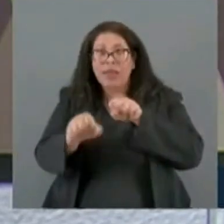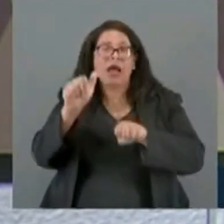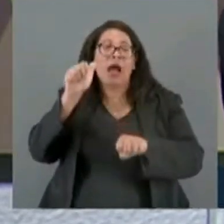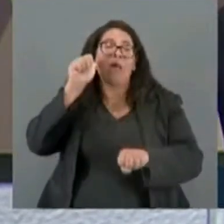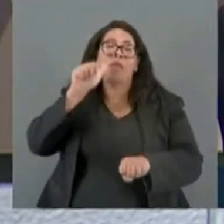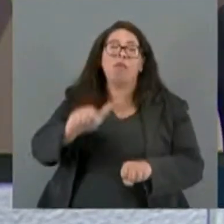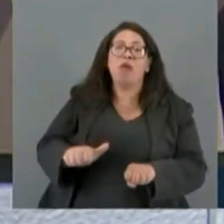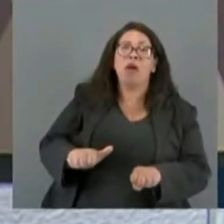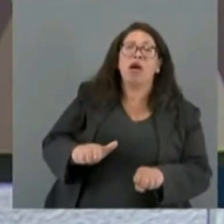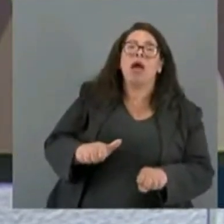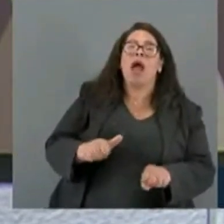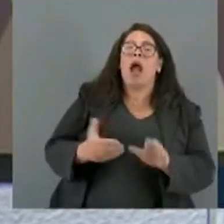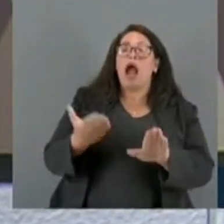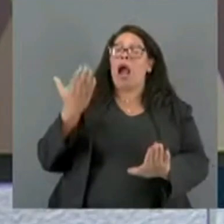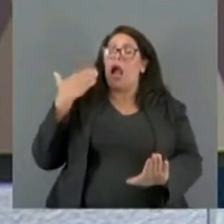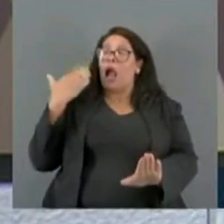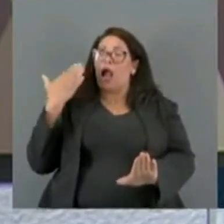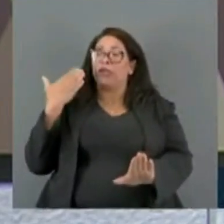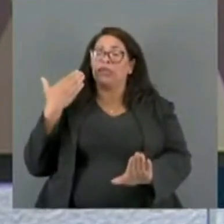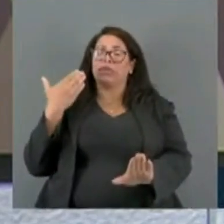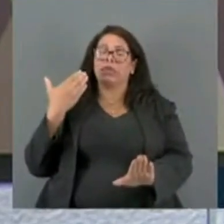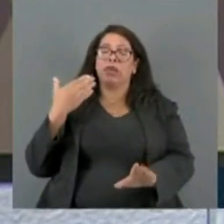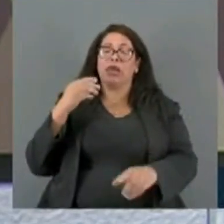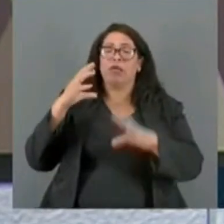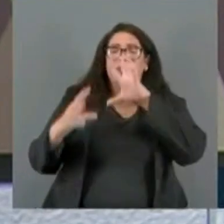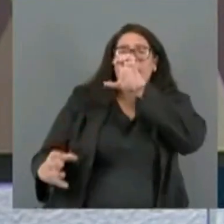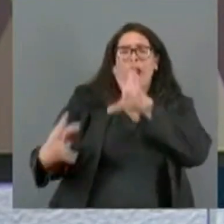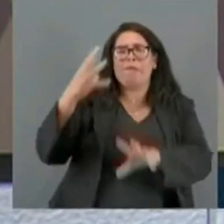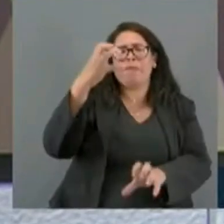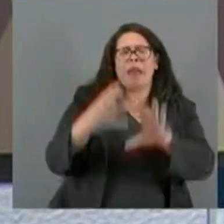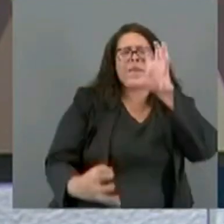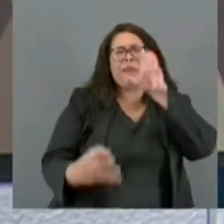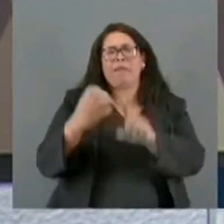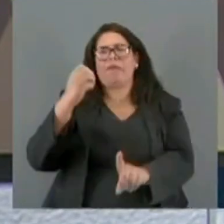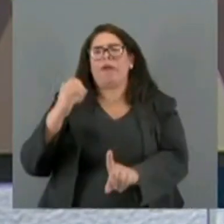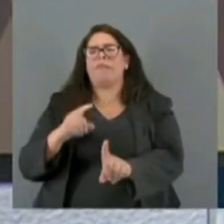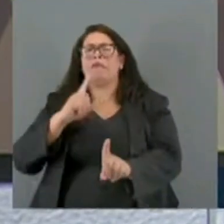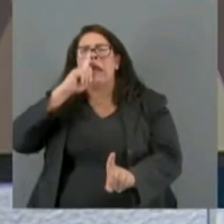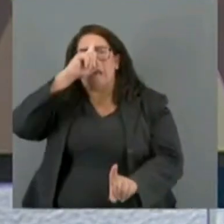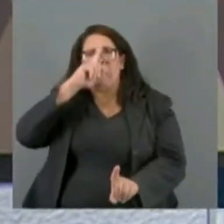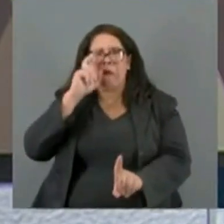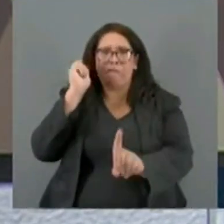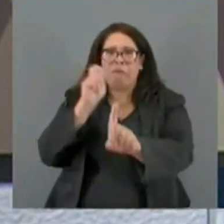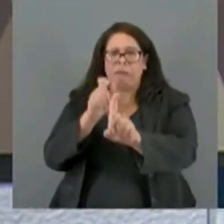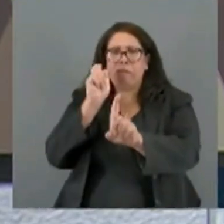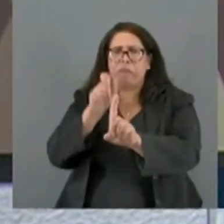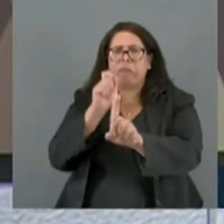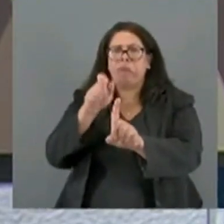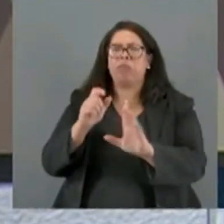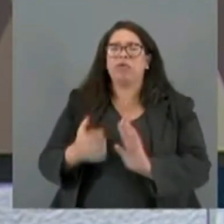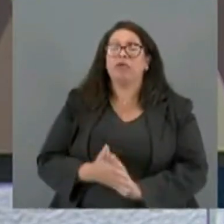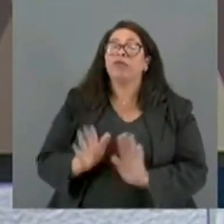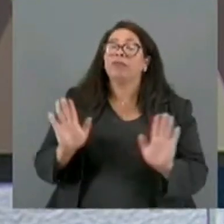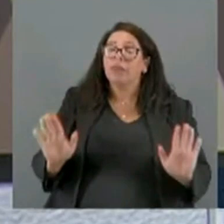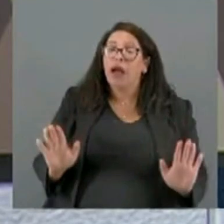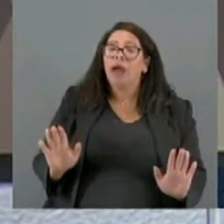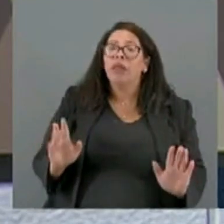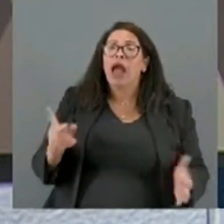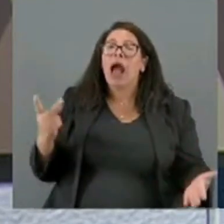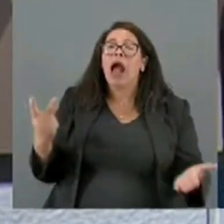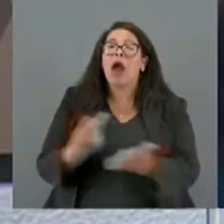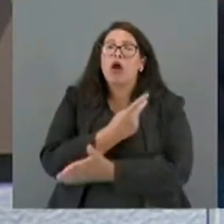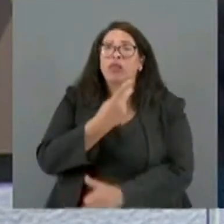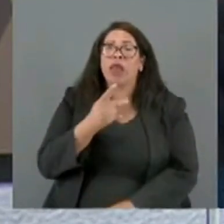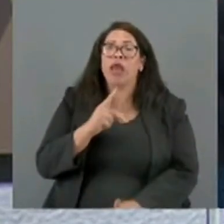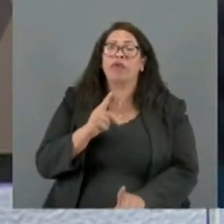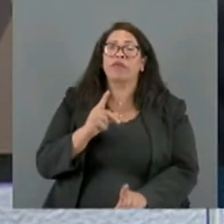há discussão séria e termina as partes fazendo amizade. É uma ameaça que é uma ameaça regra. Mas quando ocorre uma